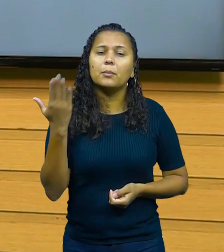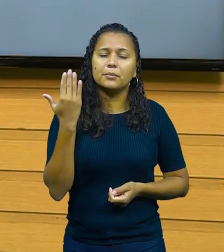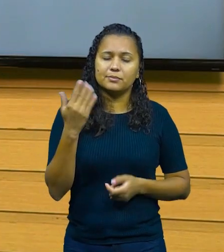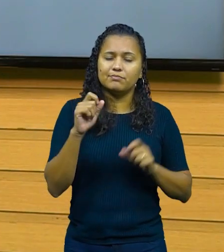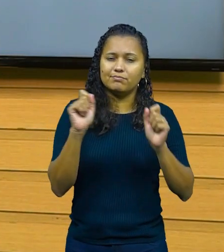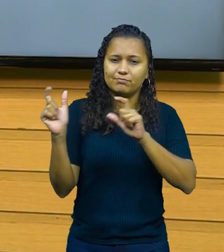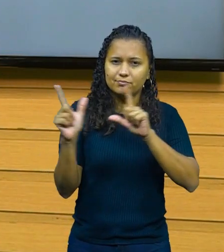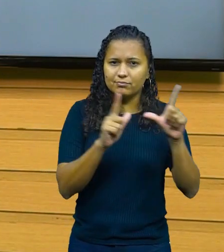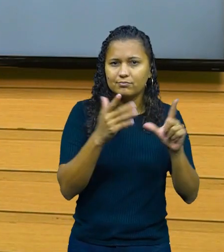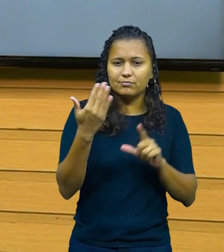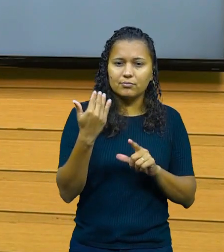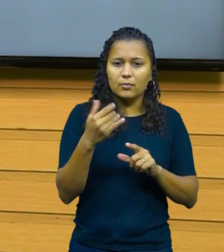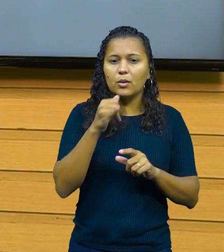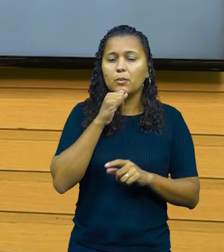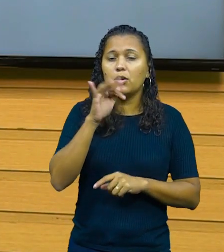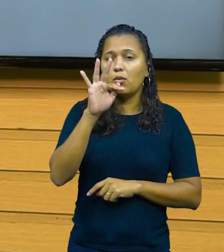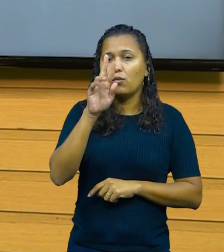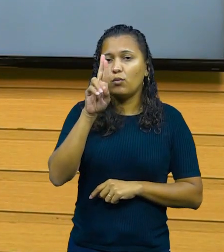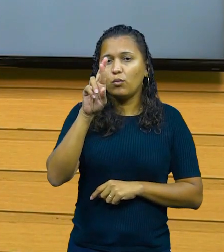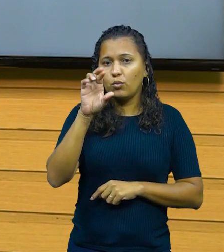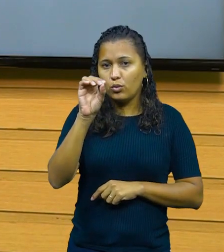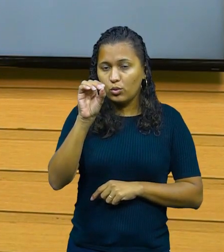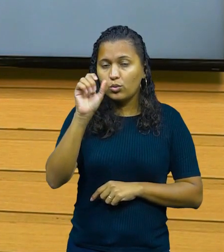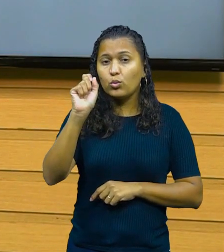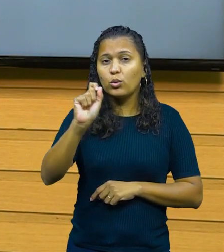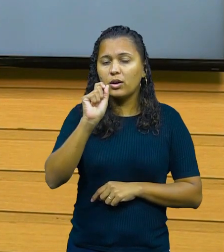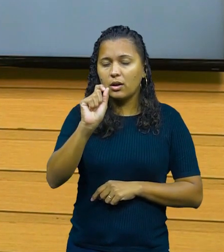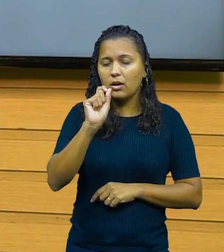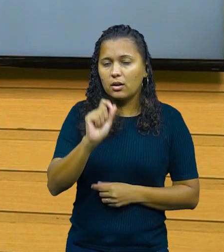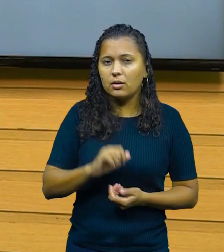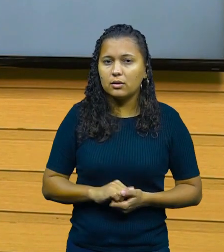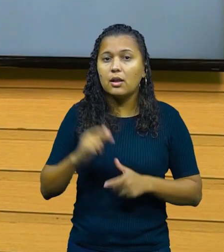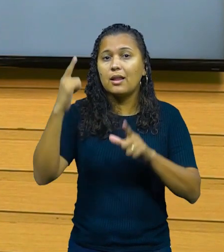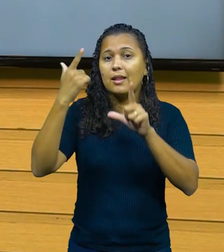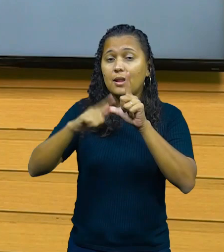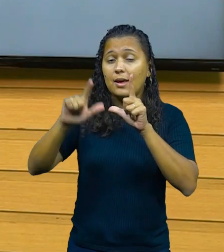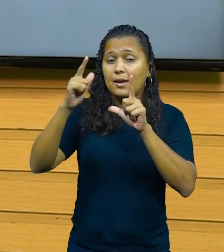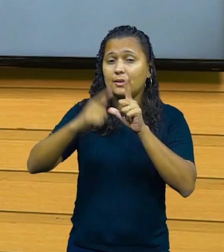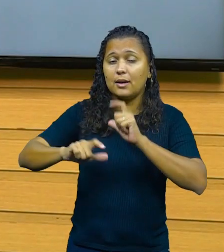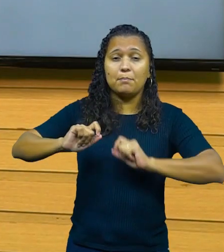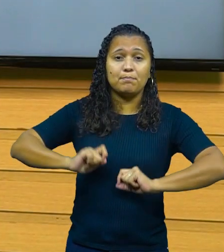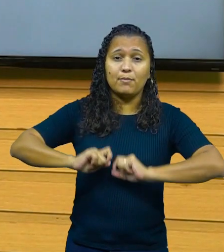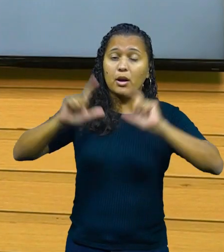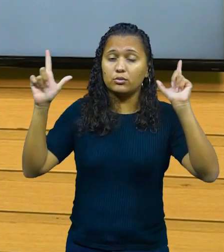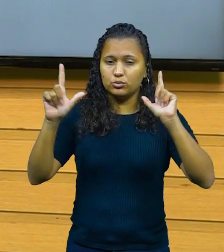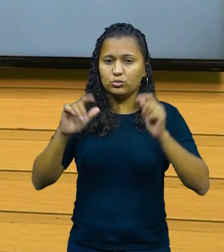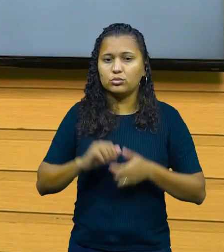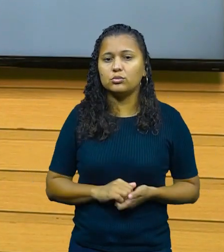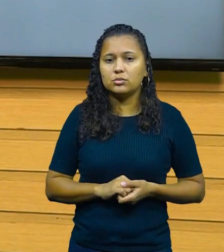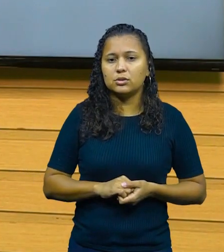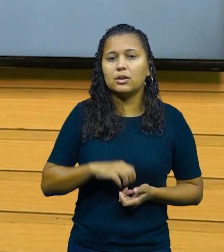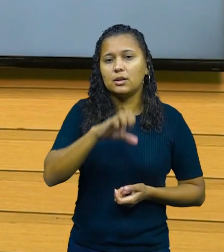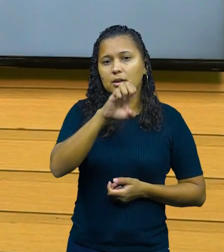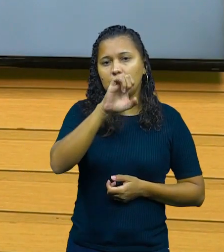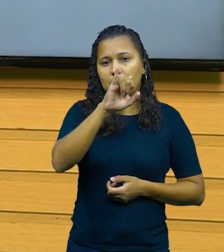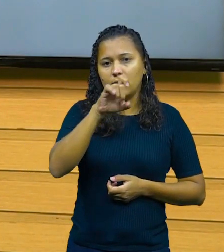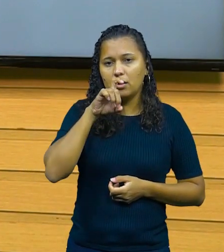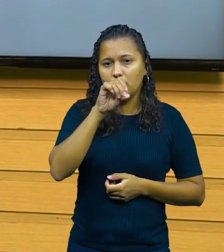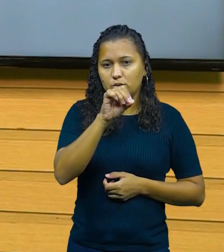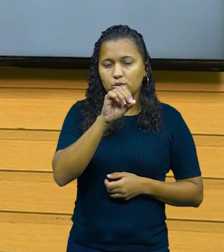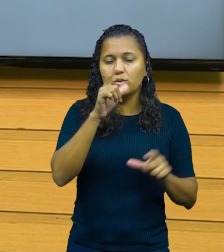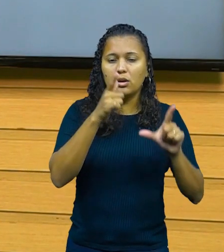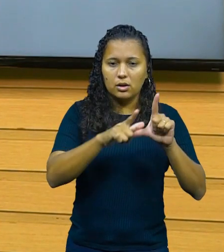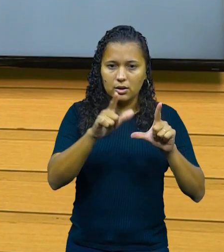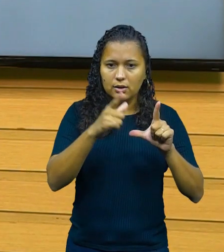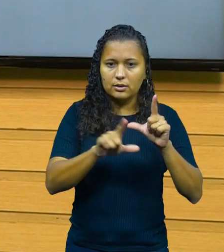imagem anterior, que para furo você tem ali o alfabeto em letra maiúscula. E para eixo você